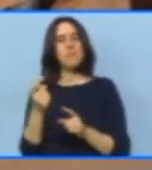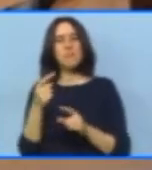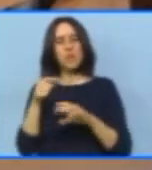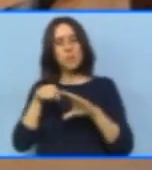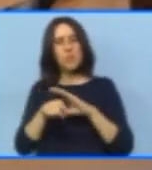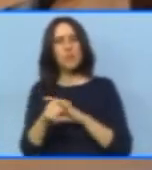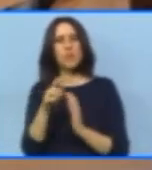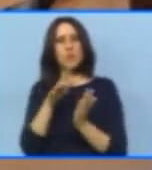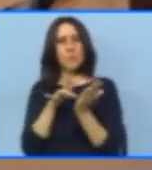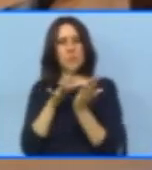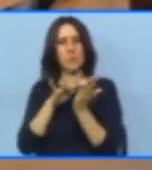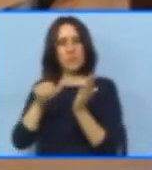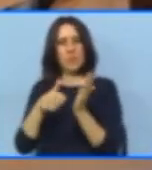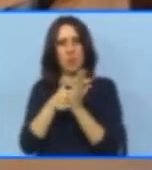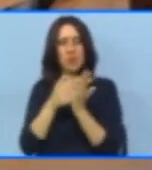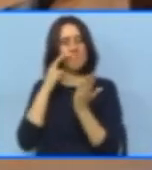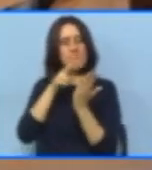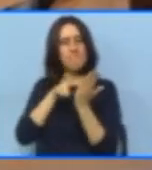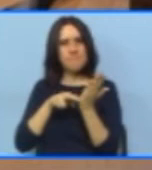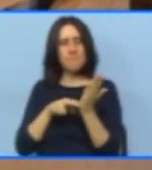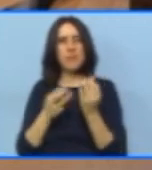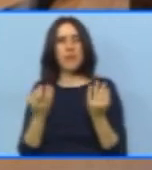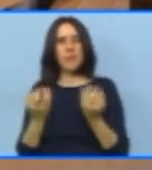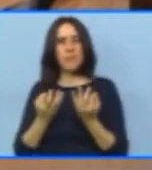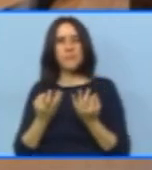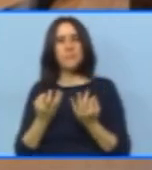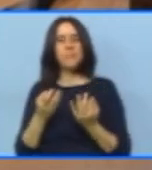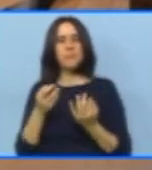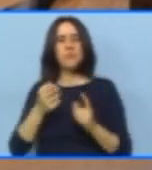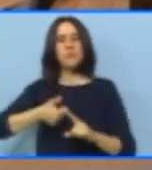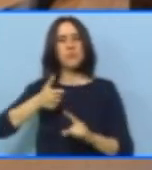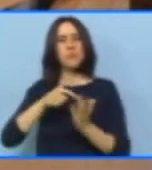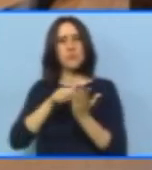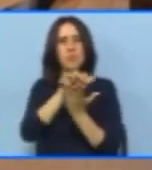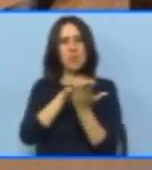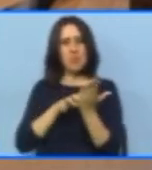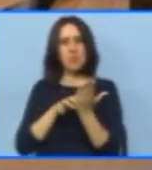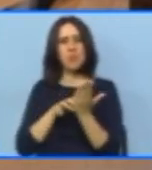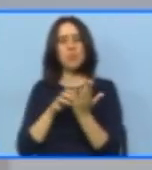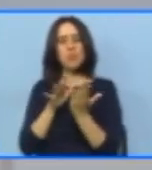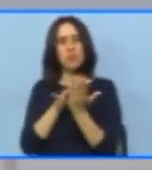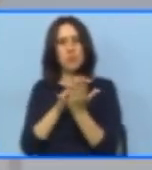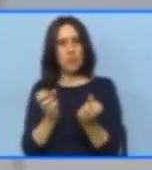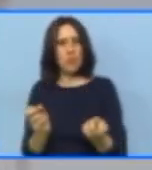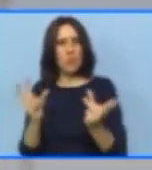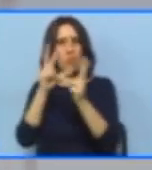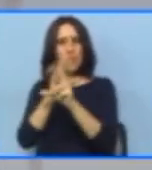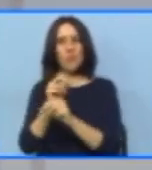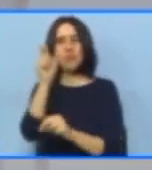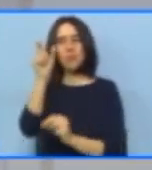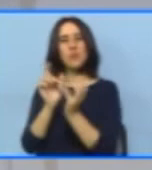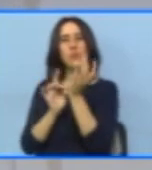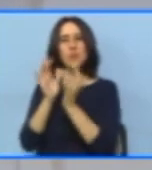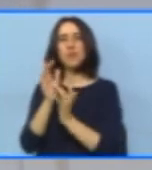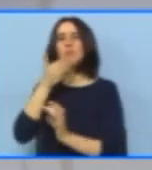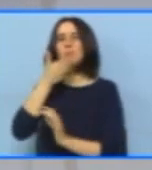a Bíblia e, portanto, retirando, sobretudo dos textos do Novo Testamento e da experiência de Jesus,